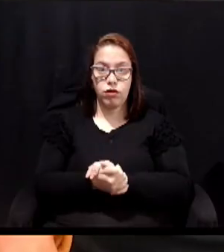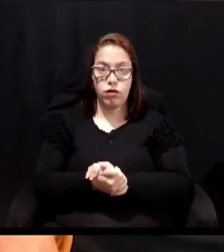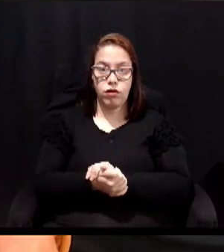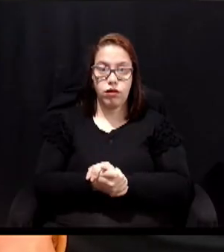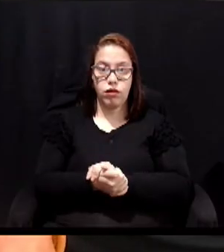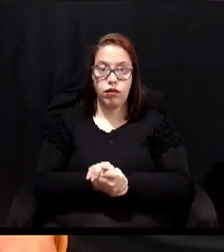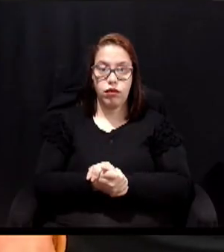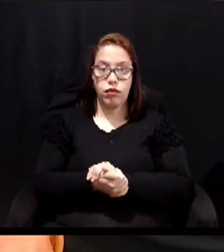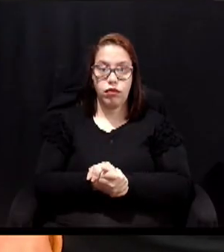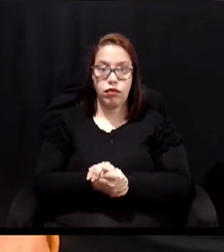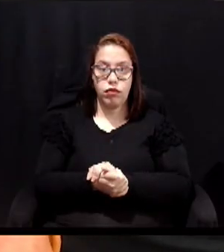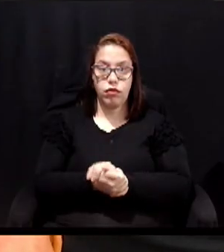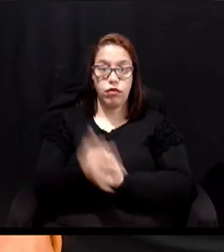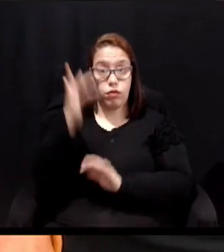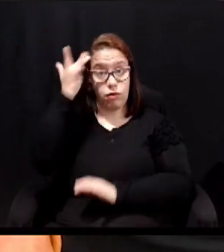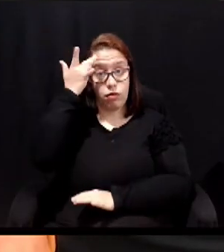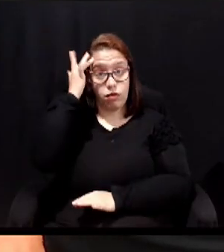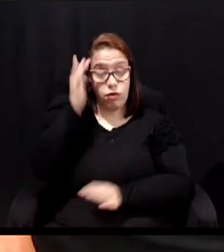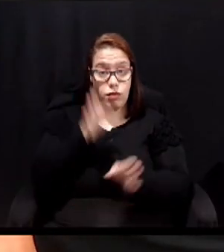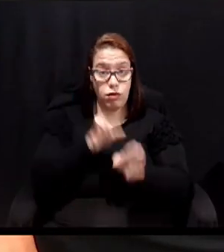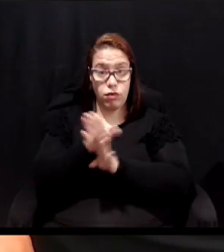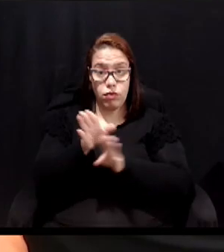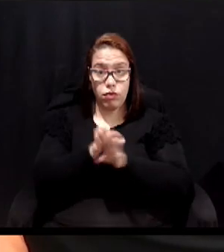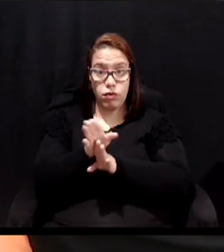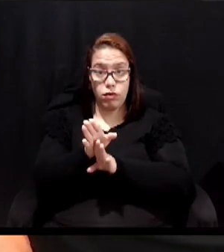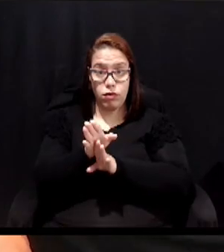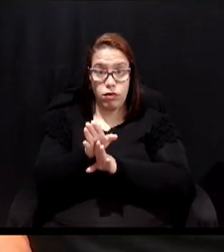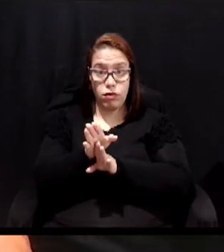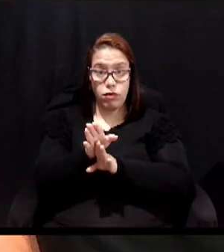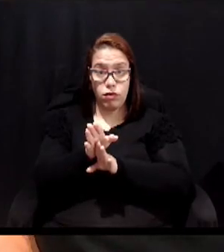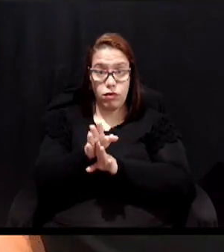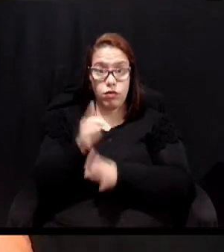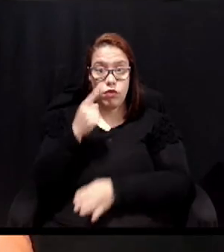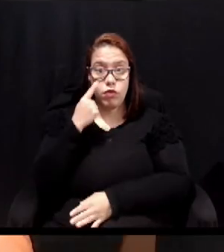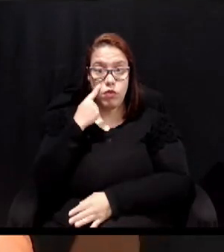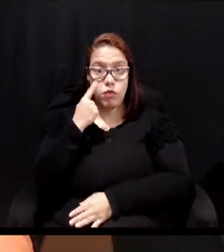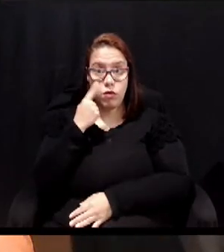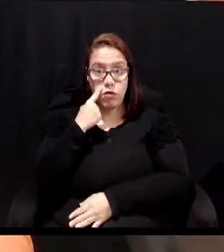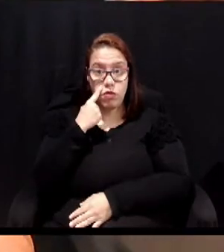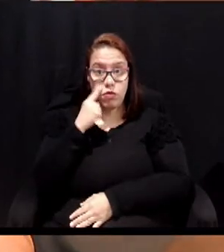acho que a gente pode encaminhar, da gente ver no